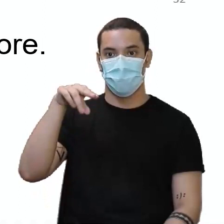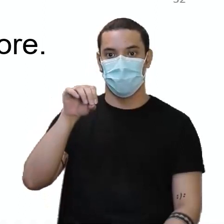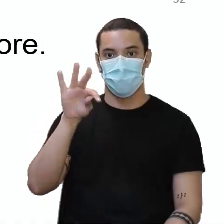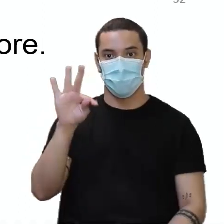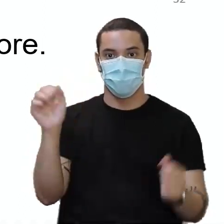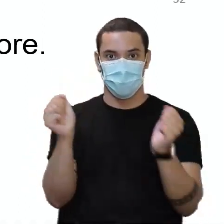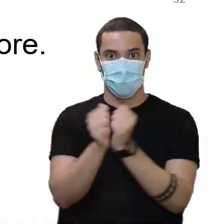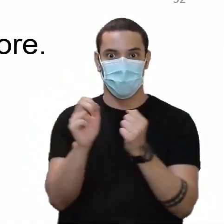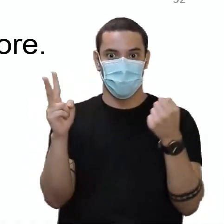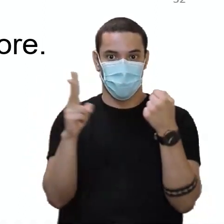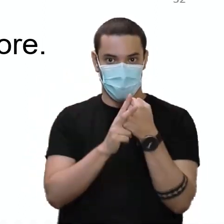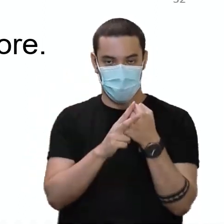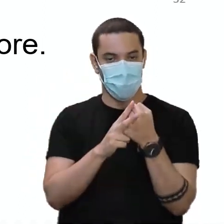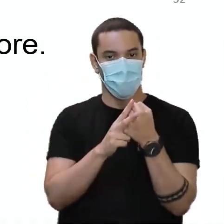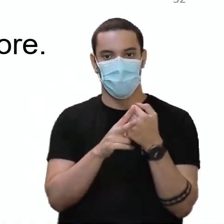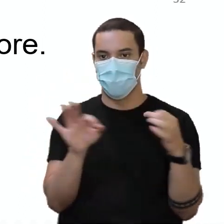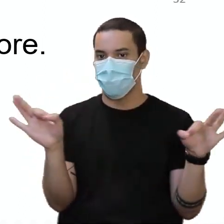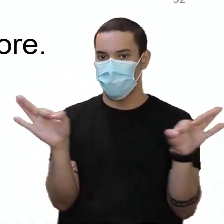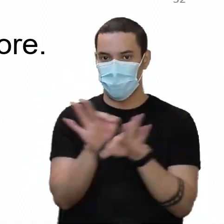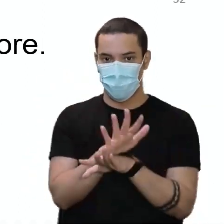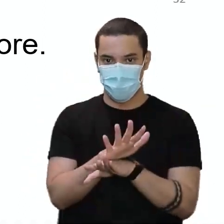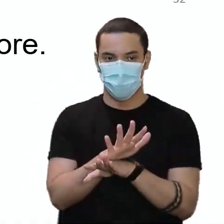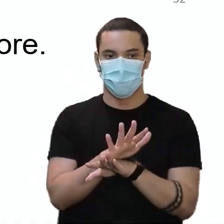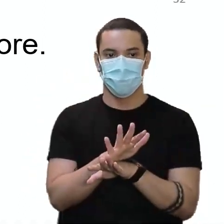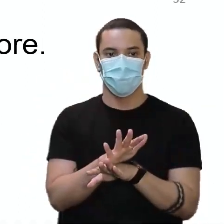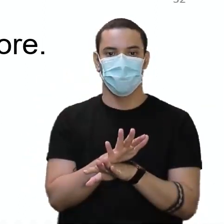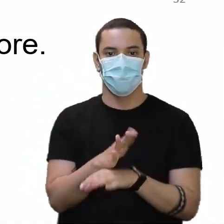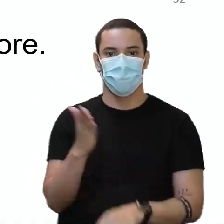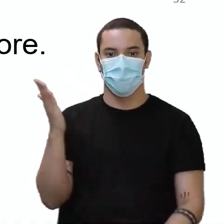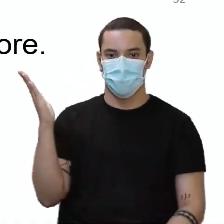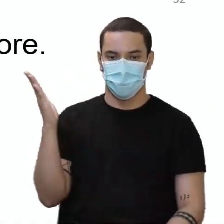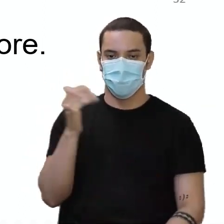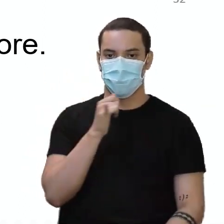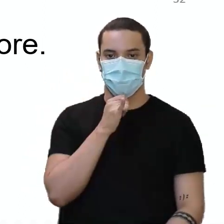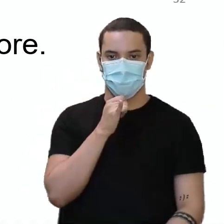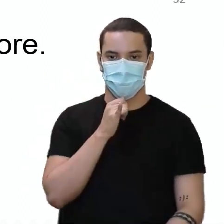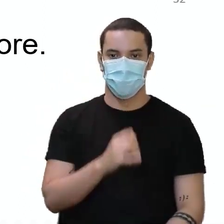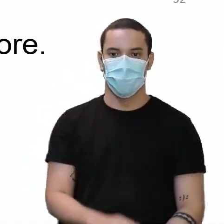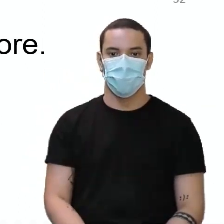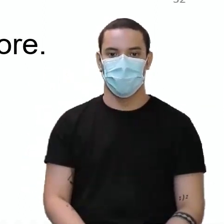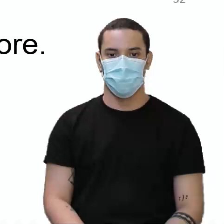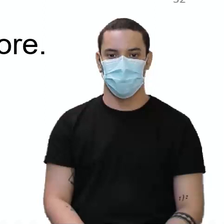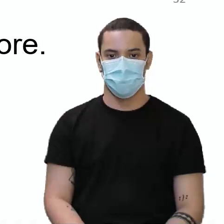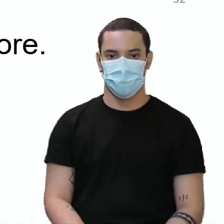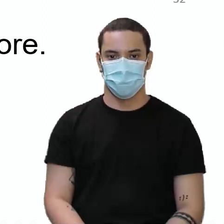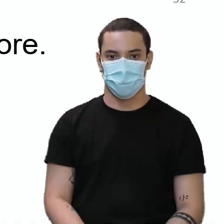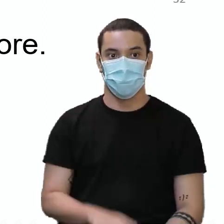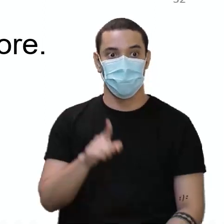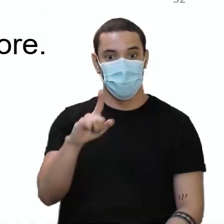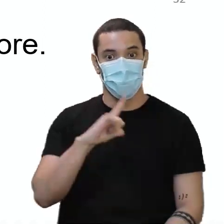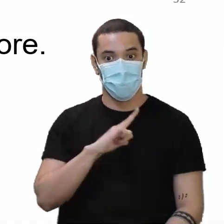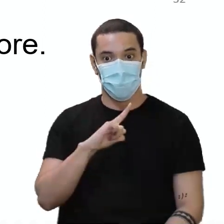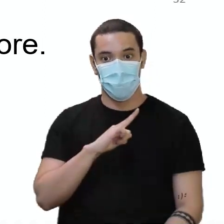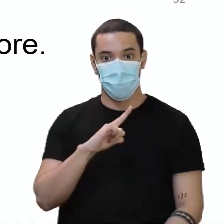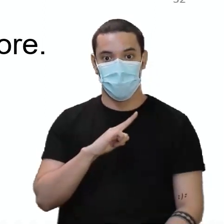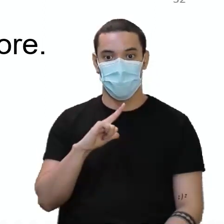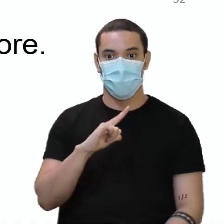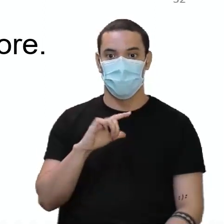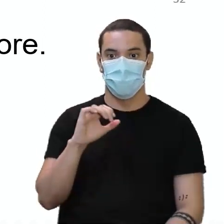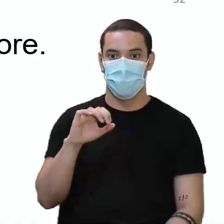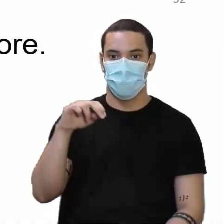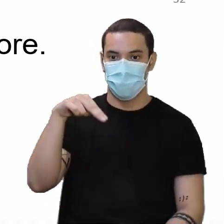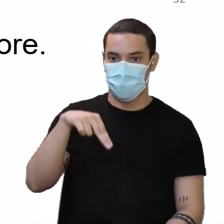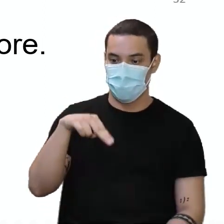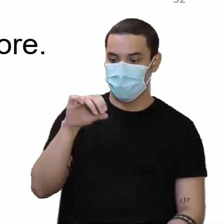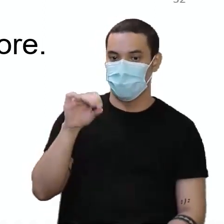você tem a sua frase na negação, certo? She had never or not. Olha aí, você tem or not, era